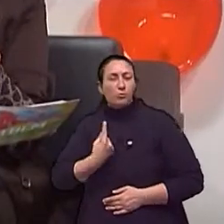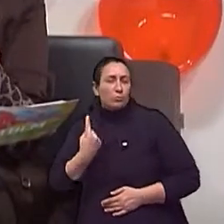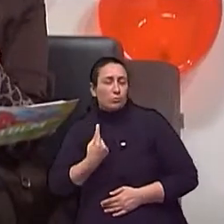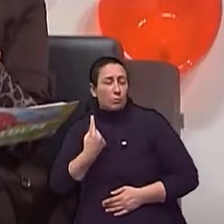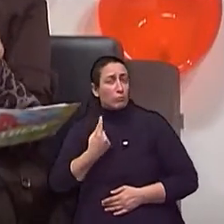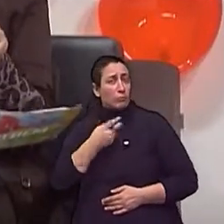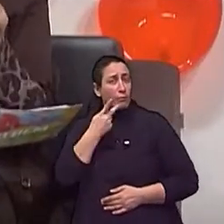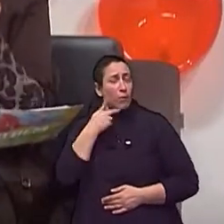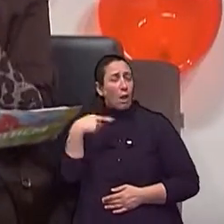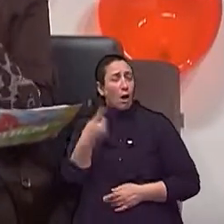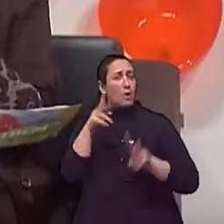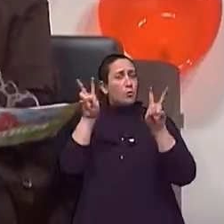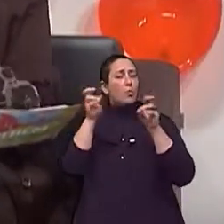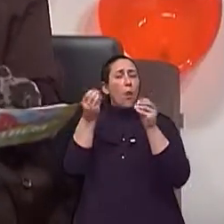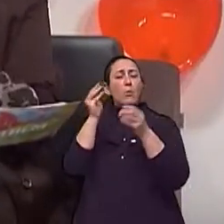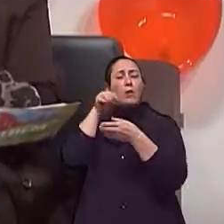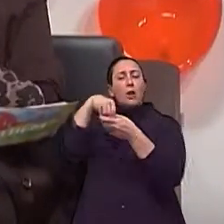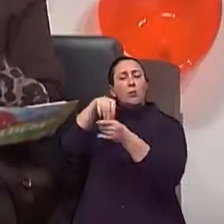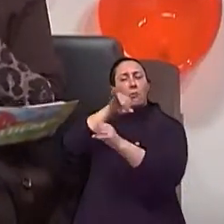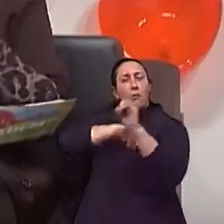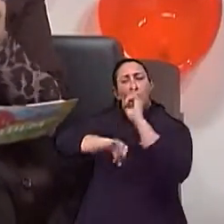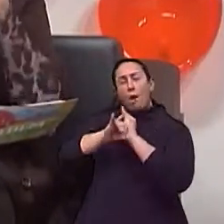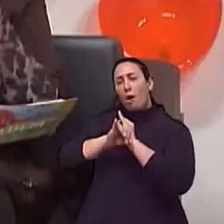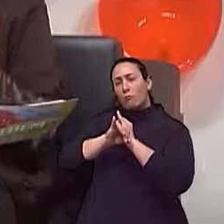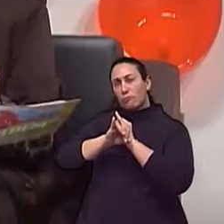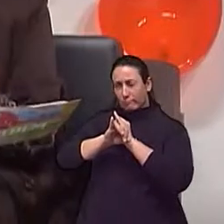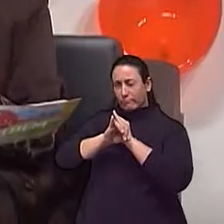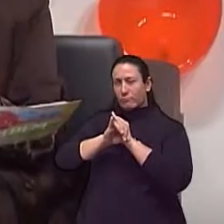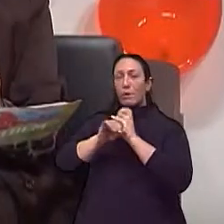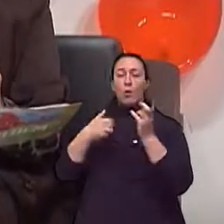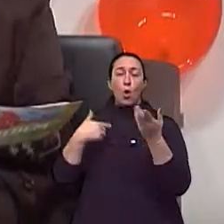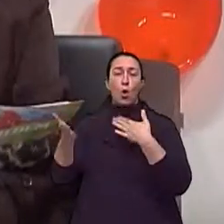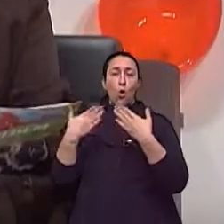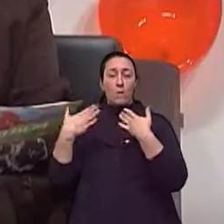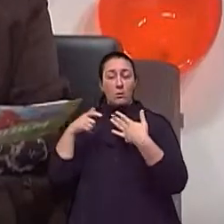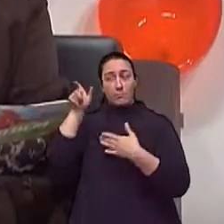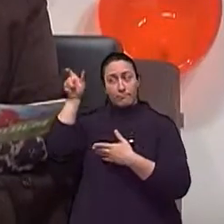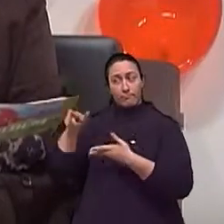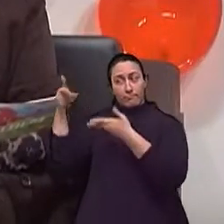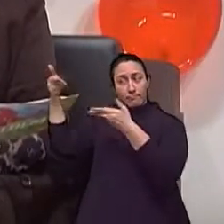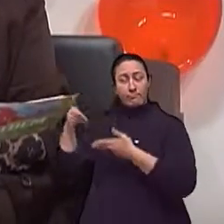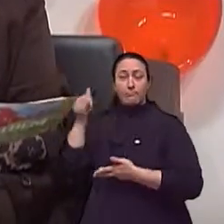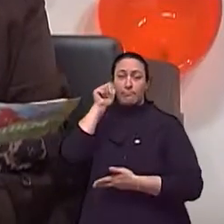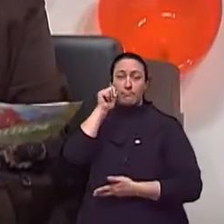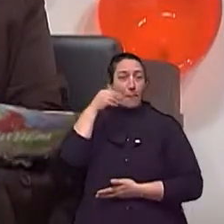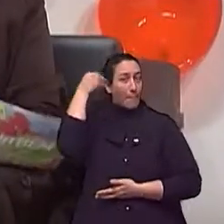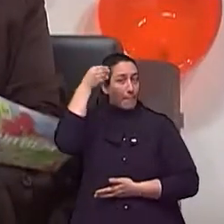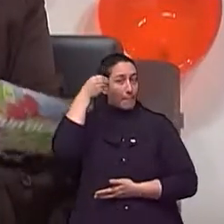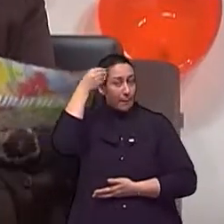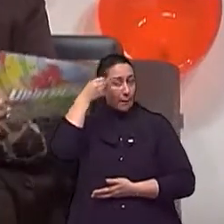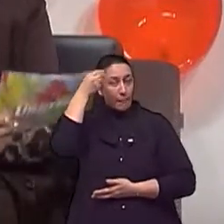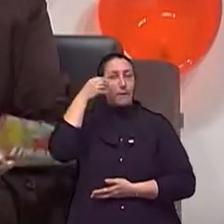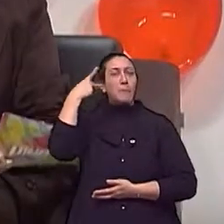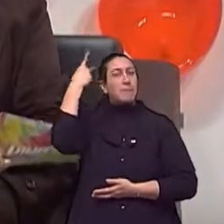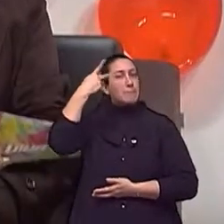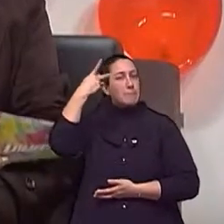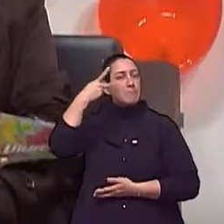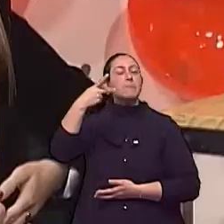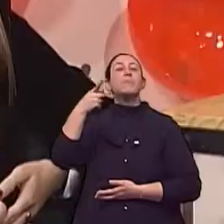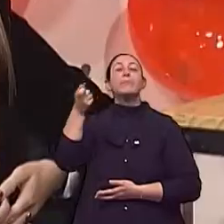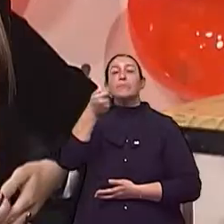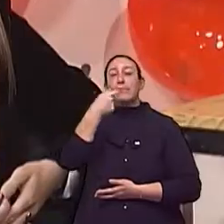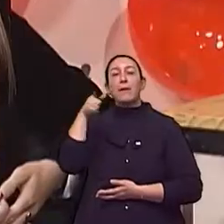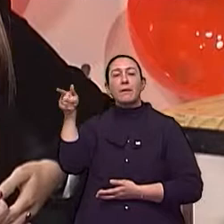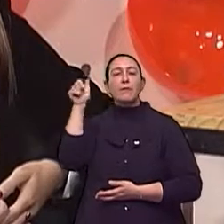vamos falar sobre isso sobre essas e outras questões eu converso a partir de agora com a médica psiquiatra do Hospital de Clínicas de Porto